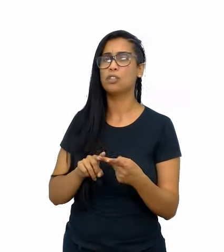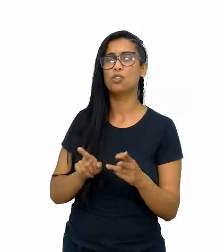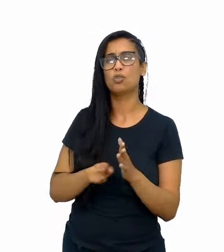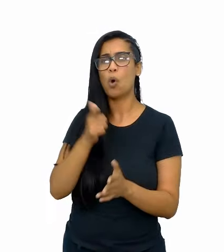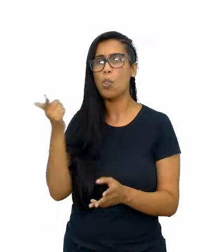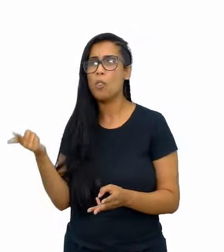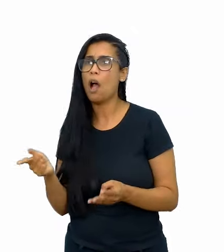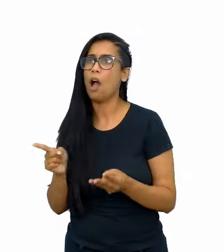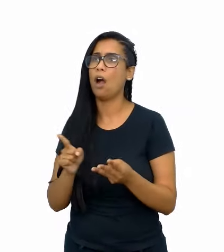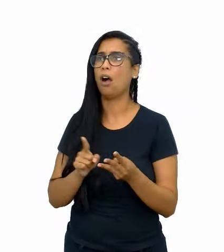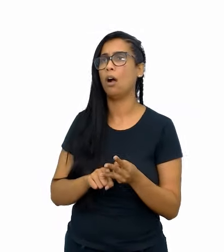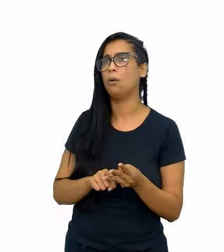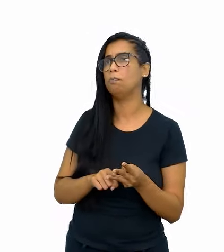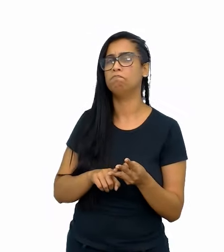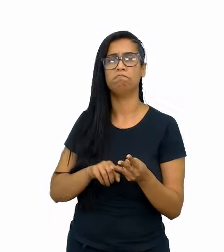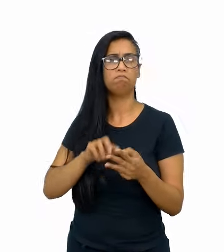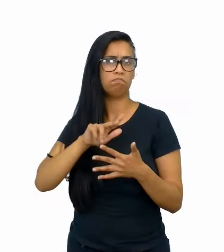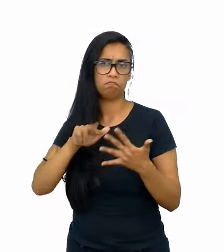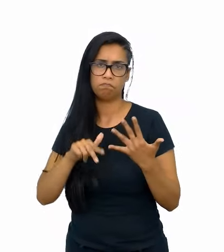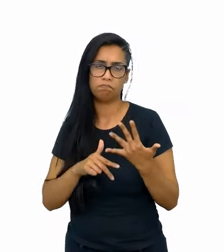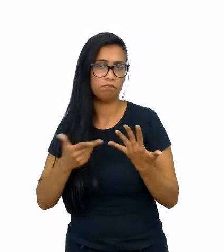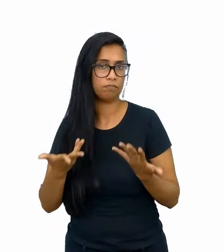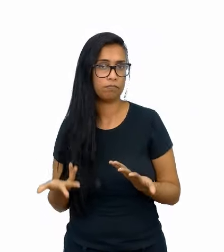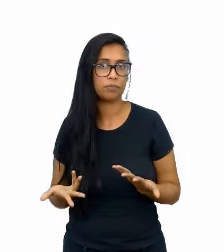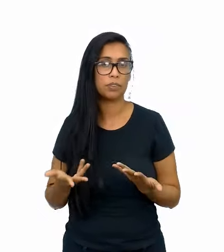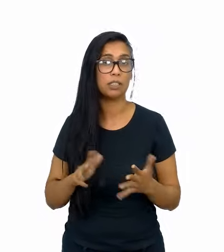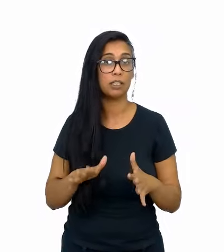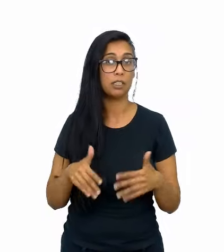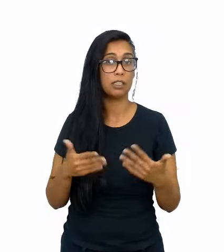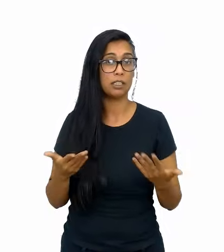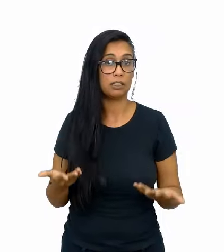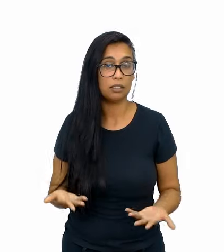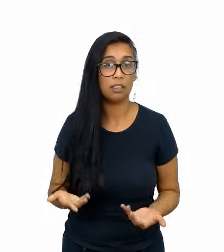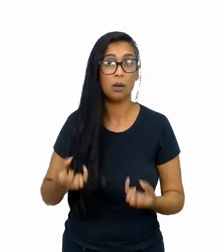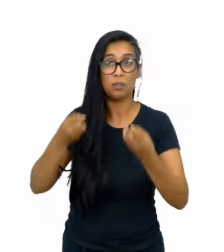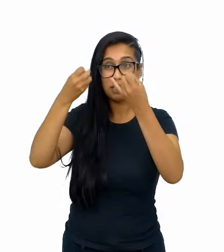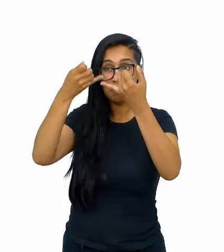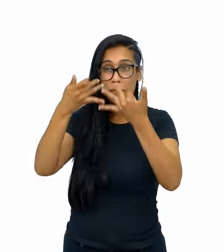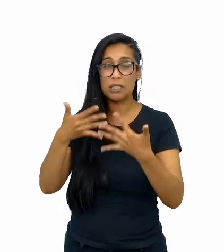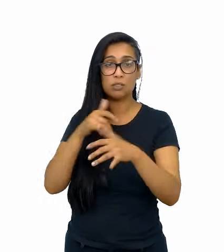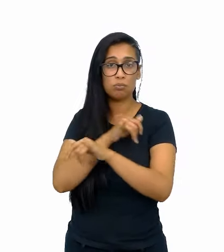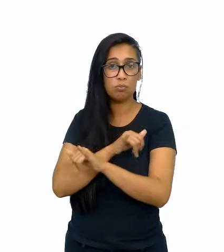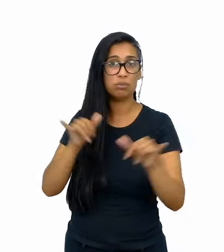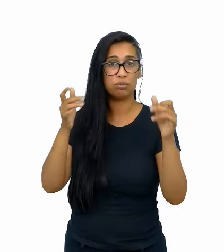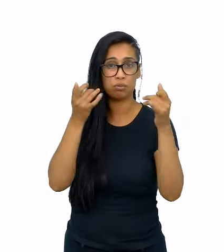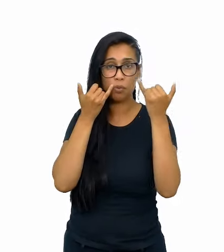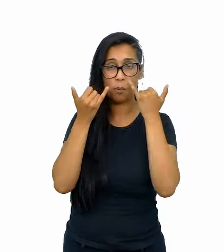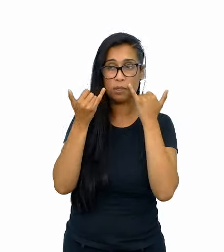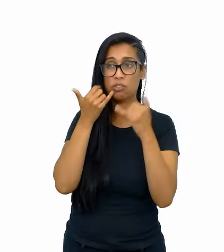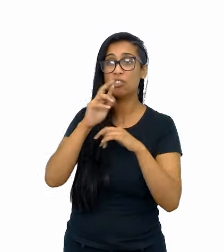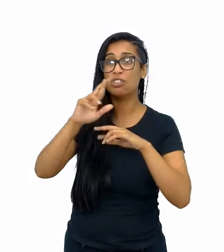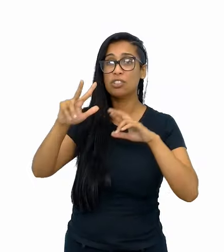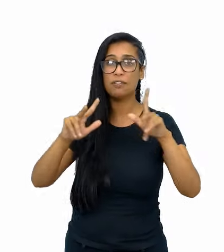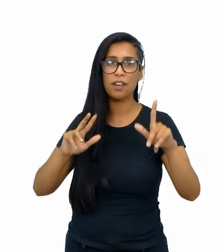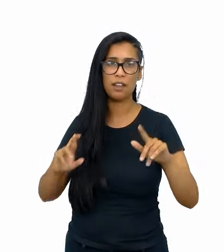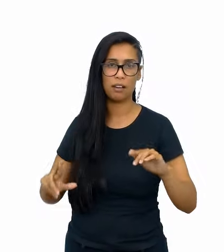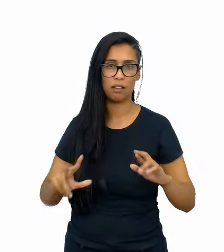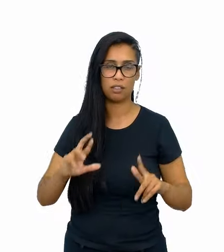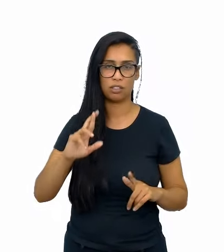vão vivenciar aí diferentes relatos, né, que nós nos